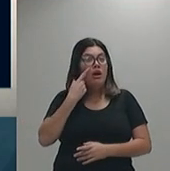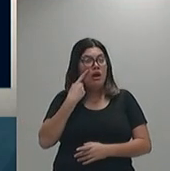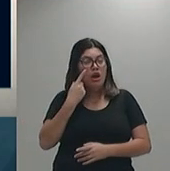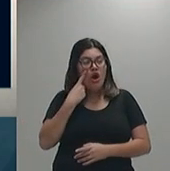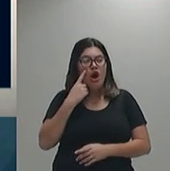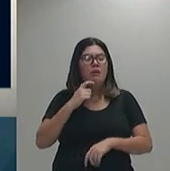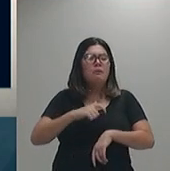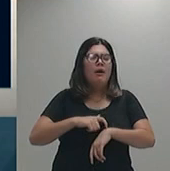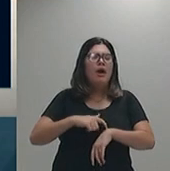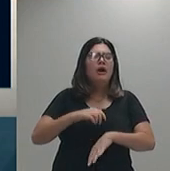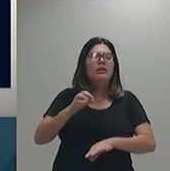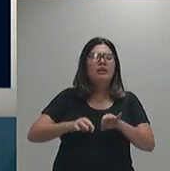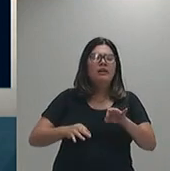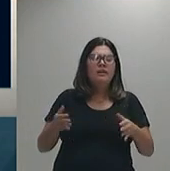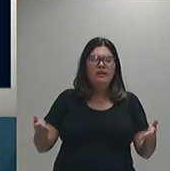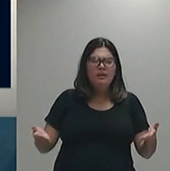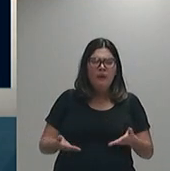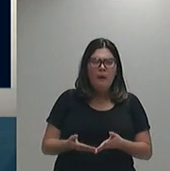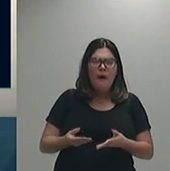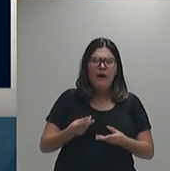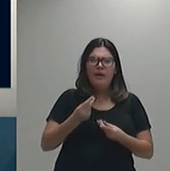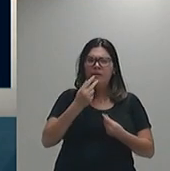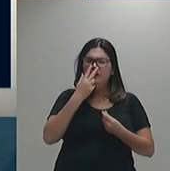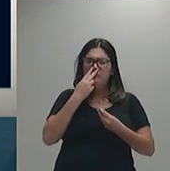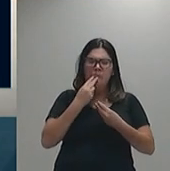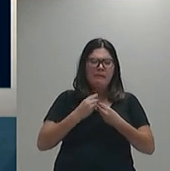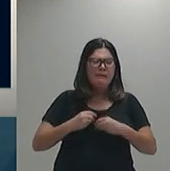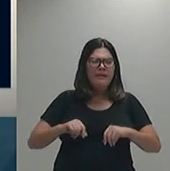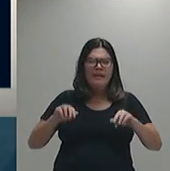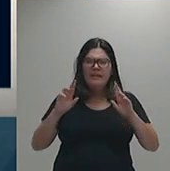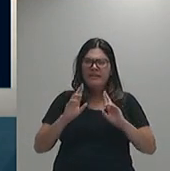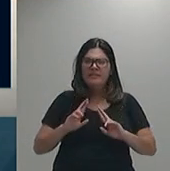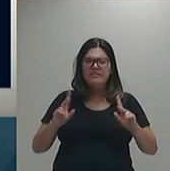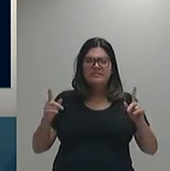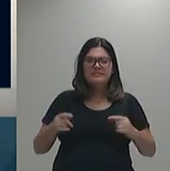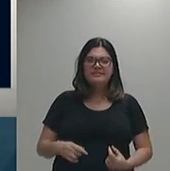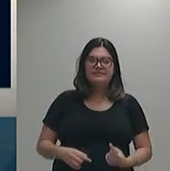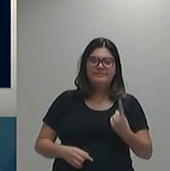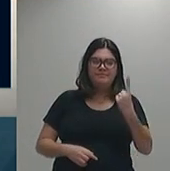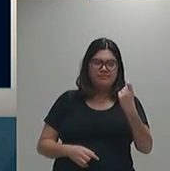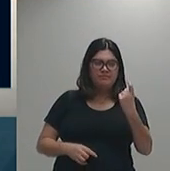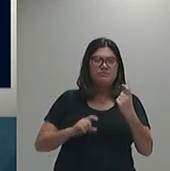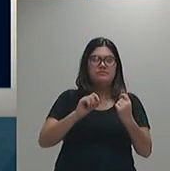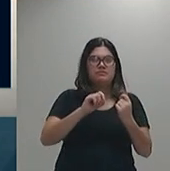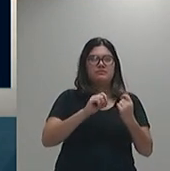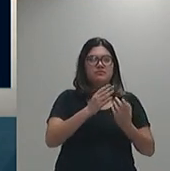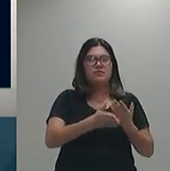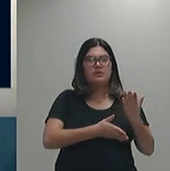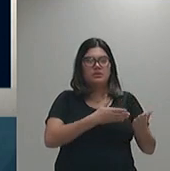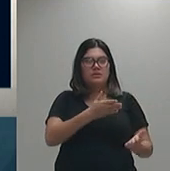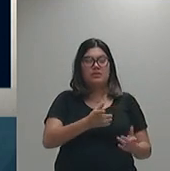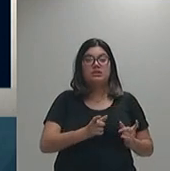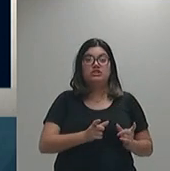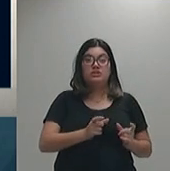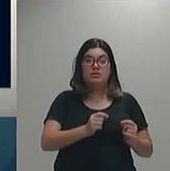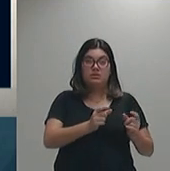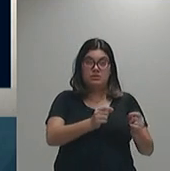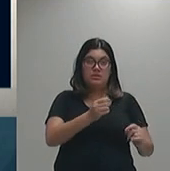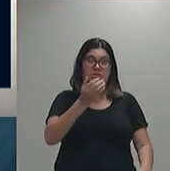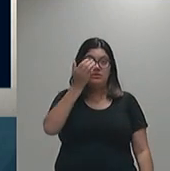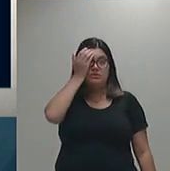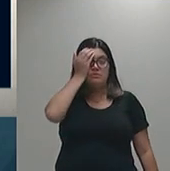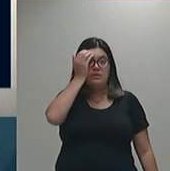julgamento a expansões são muito distintas num a um tratamento de câncer de mama que em tese é um tratamento